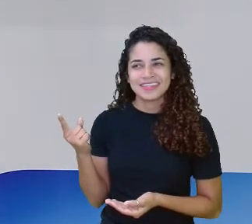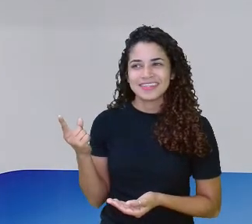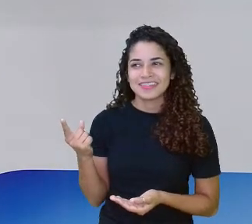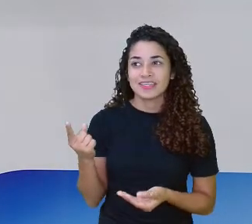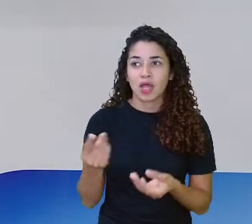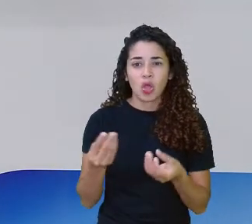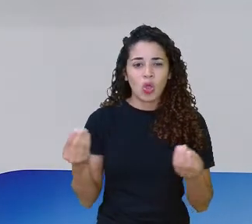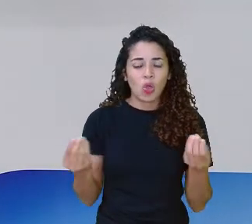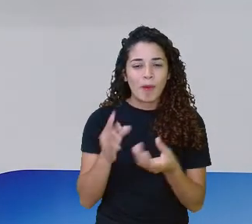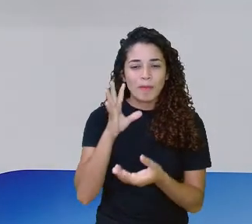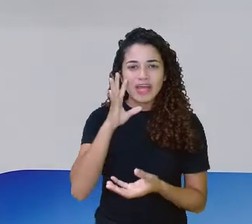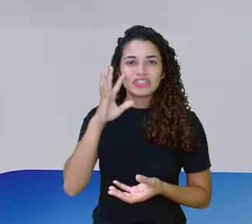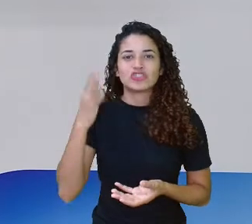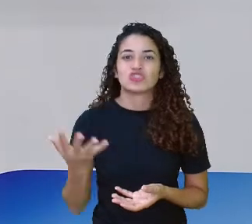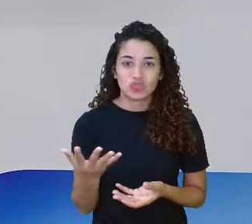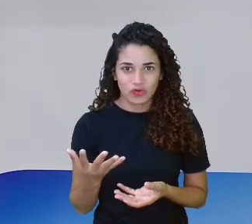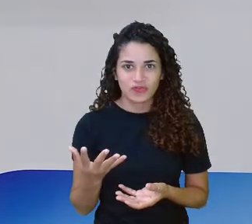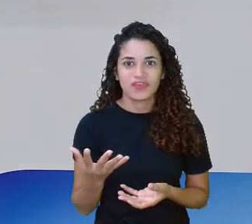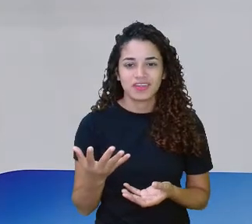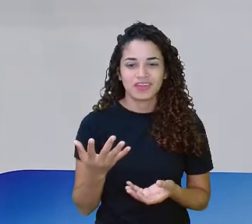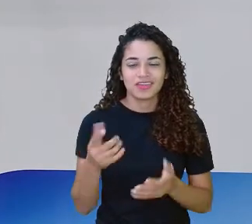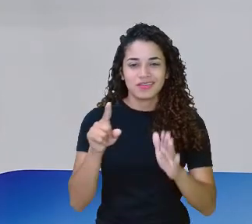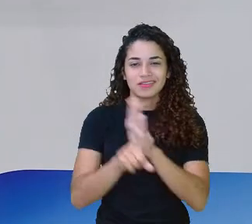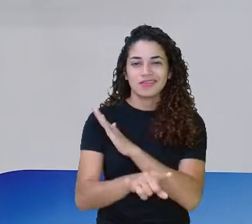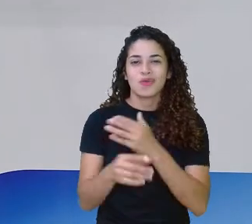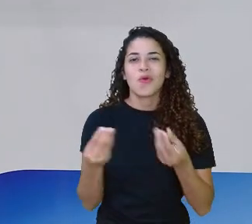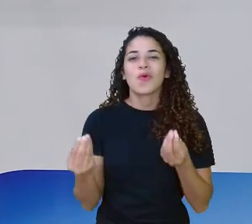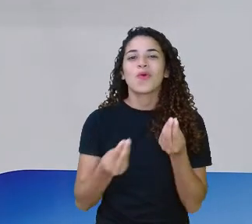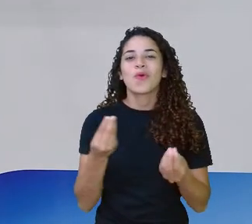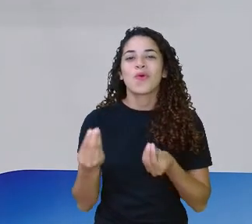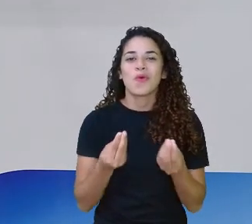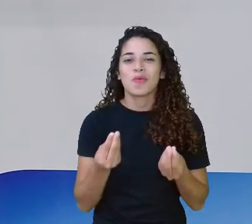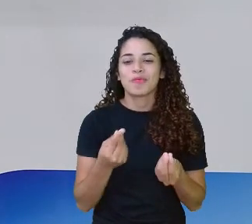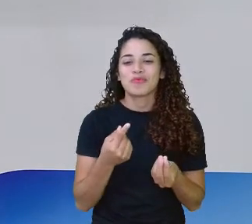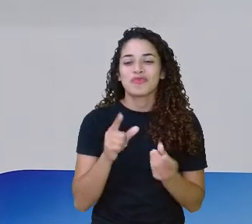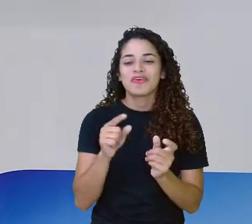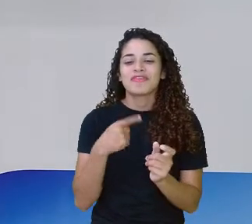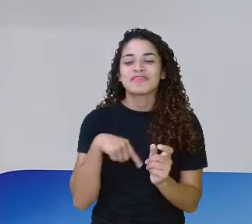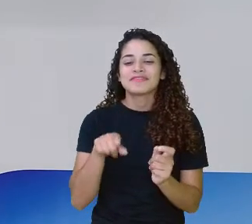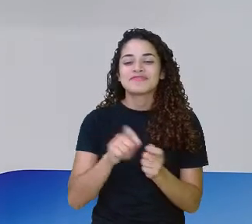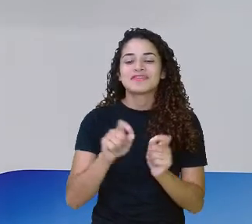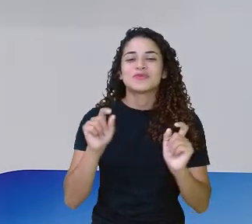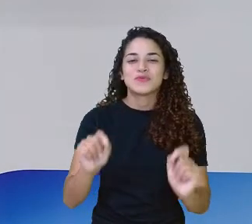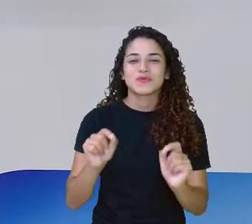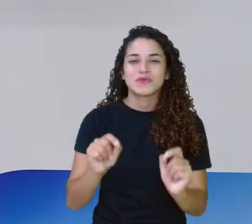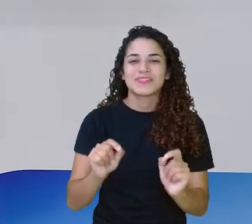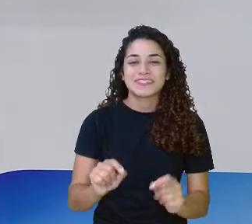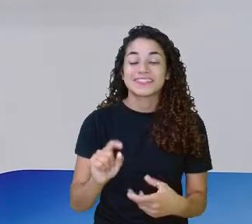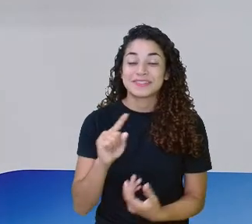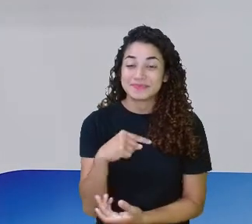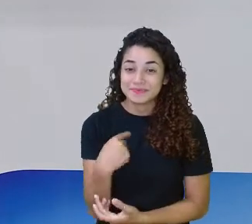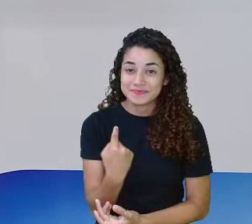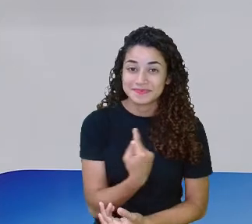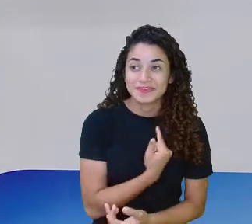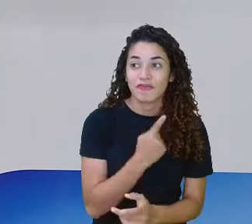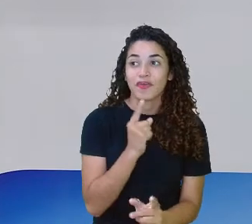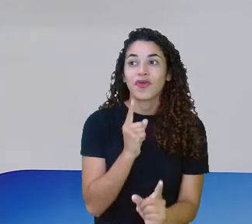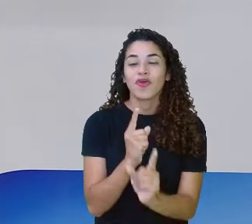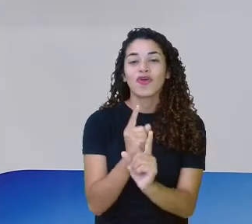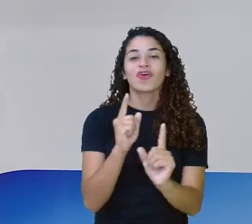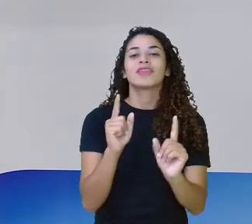que a gente vai resolver esse B.O.? Como é que a gente vai fazer? A gente aqui